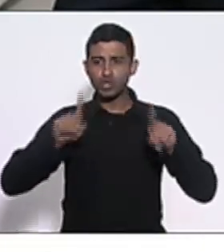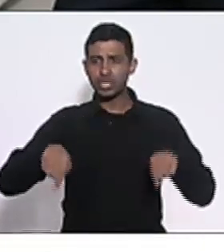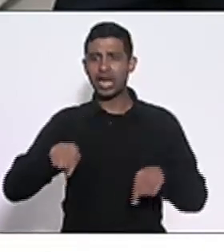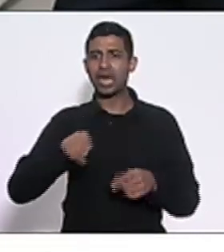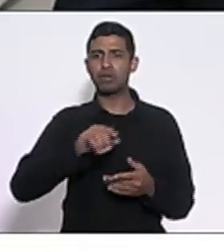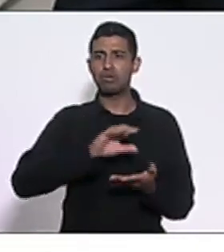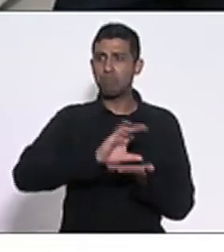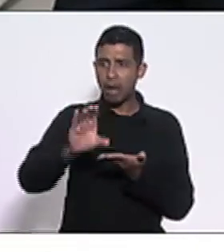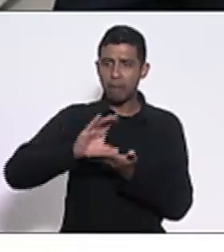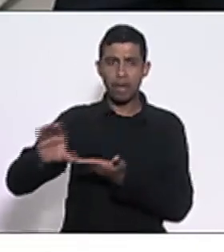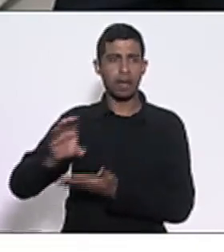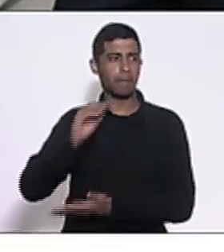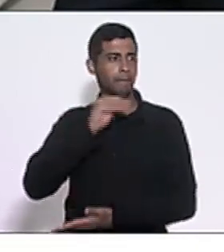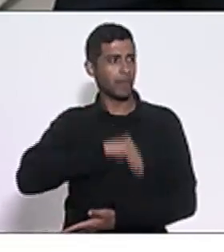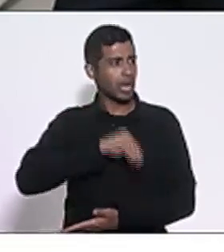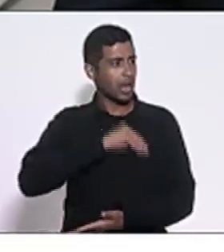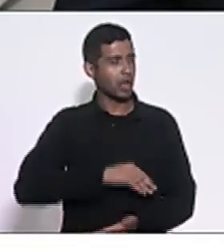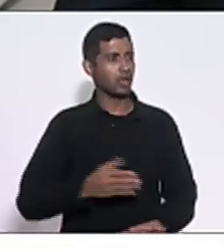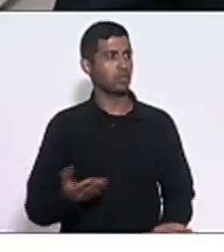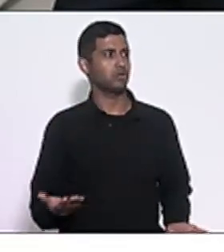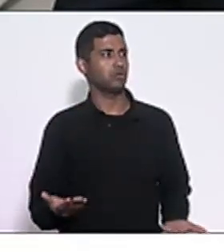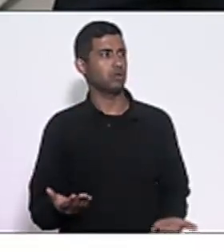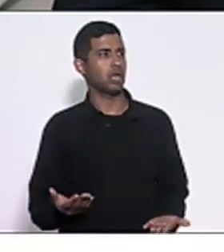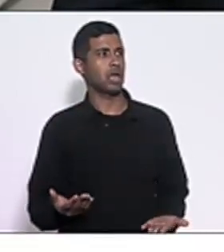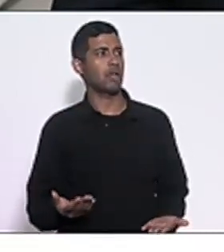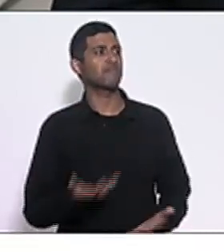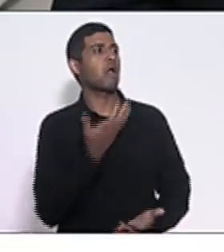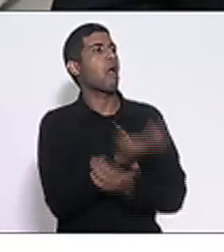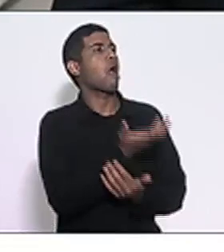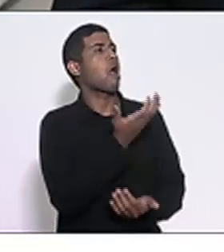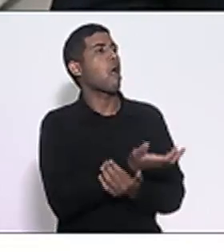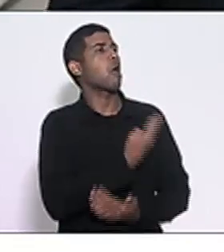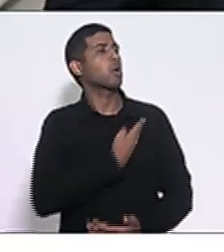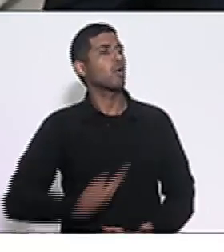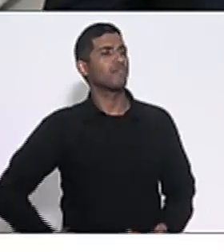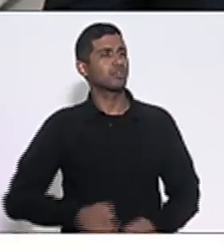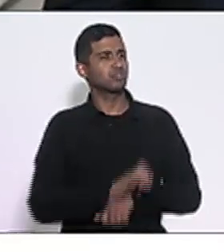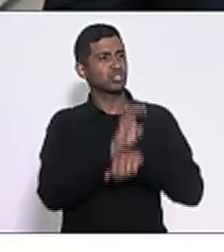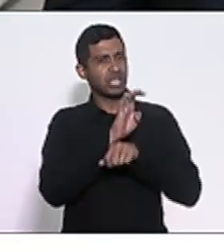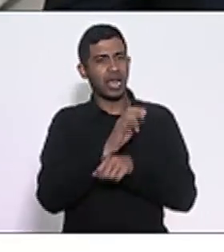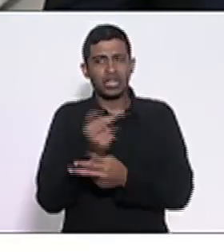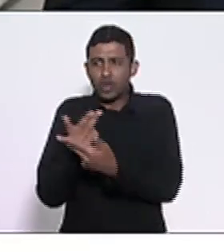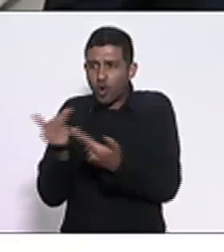mendigando, entendeu? Junto ao governo do Estado, dinheiro para poder fazer as coisas.